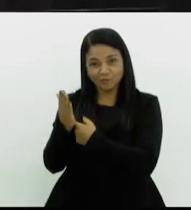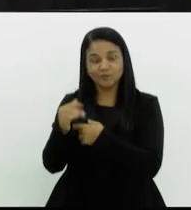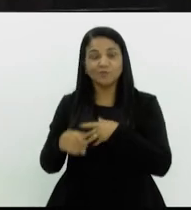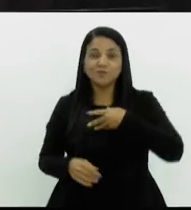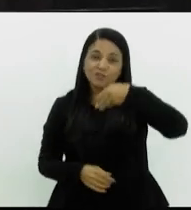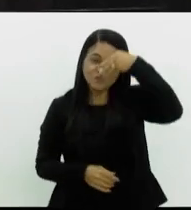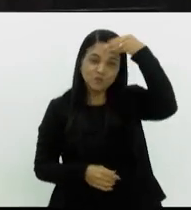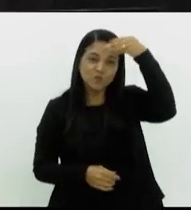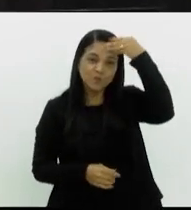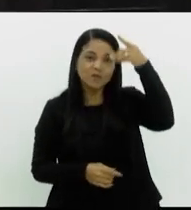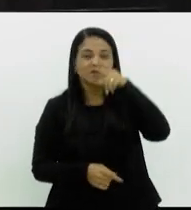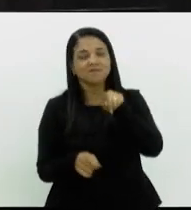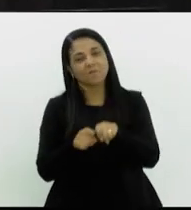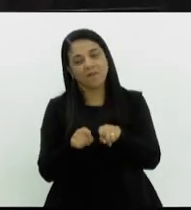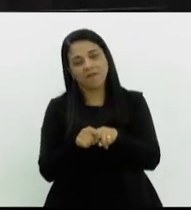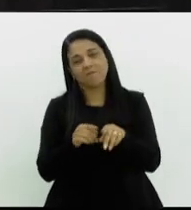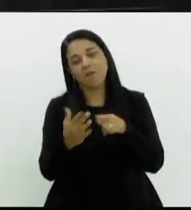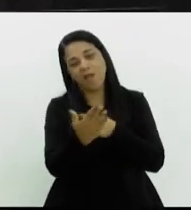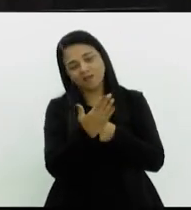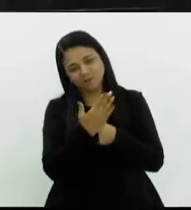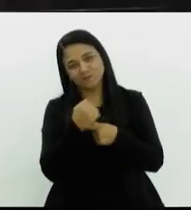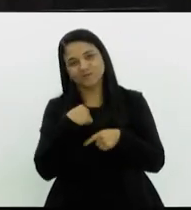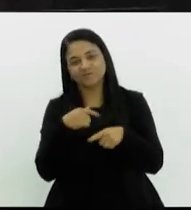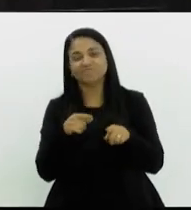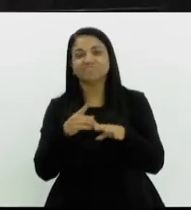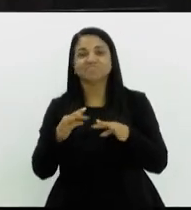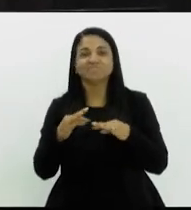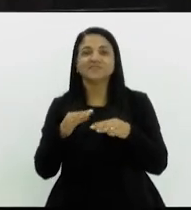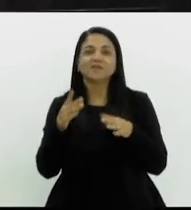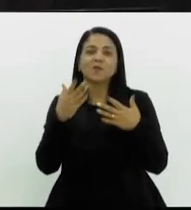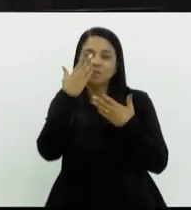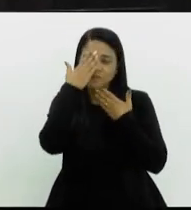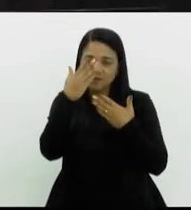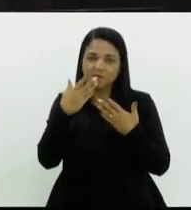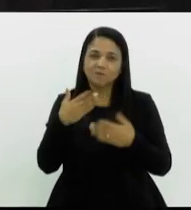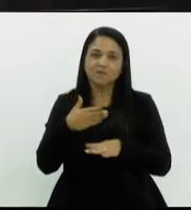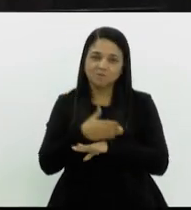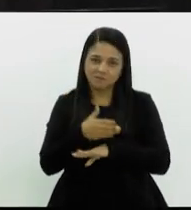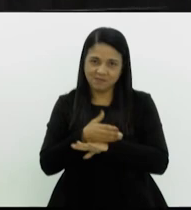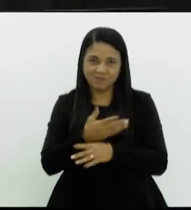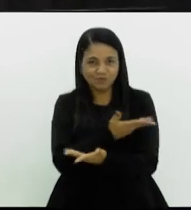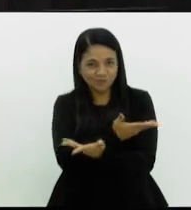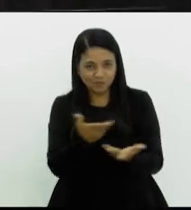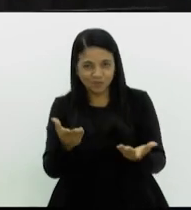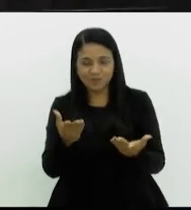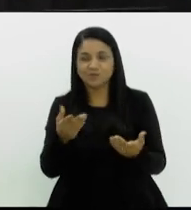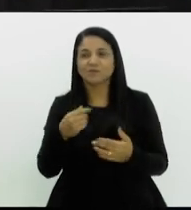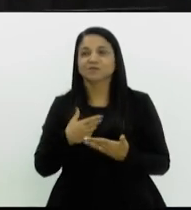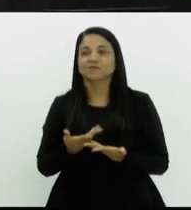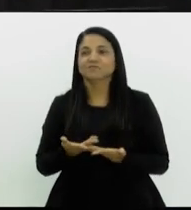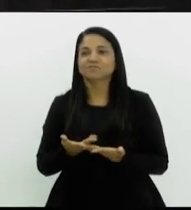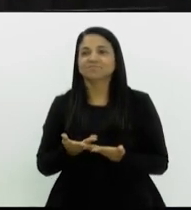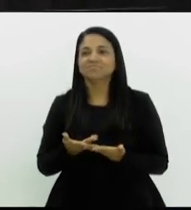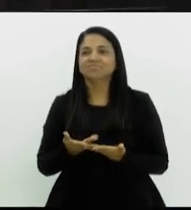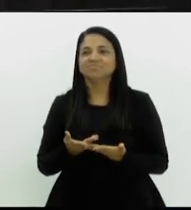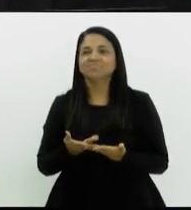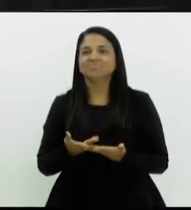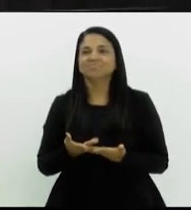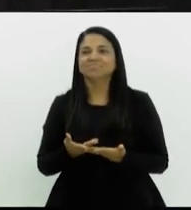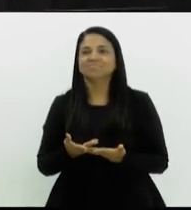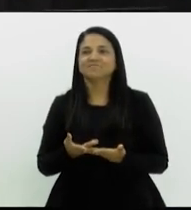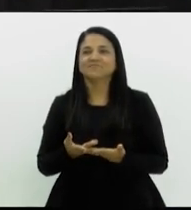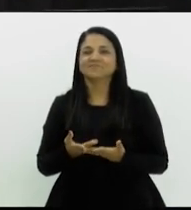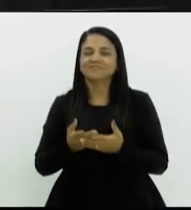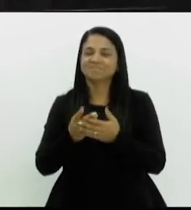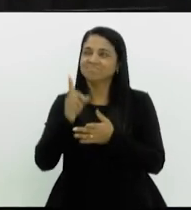dela, que está ali. Então, muito obrigado pela presença de todos vocês, muito obrigado a todos pela presença, e vamos